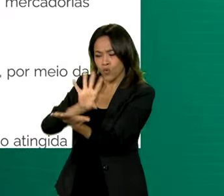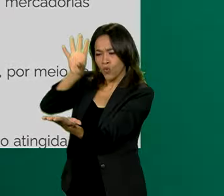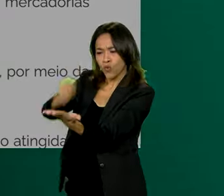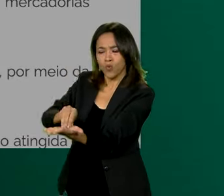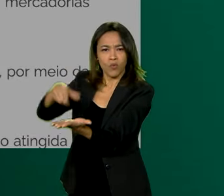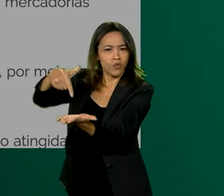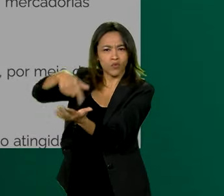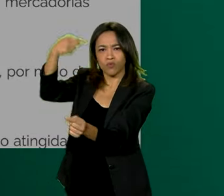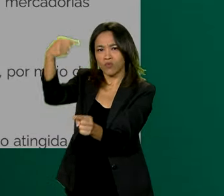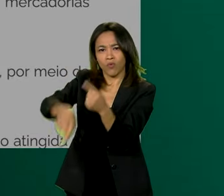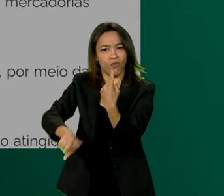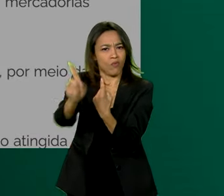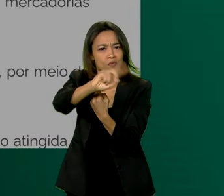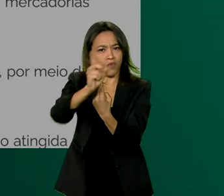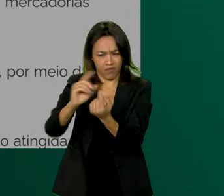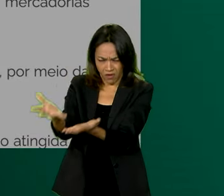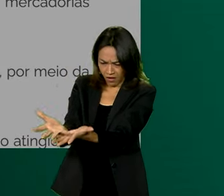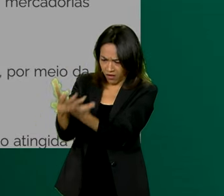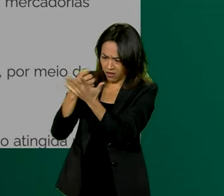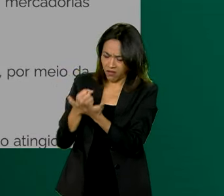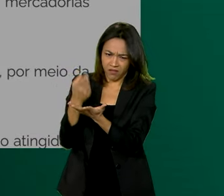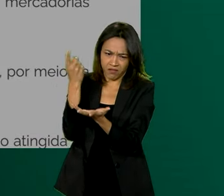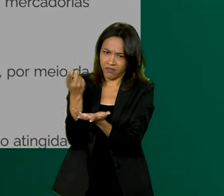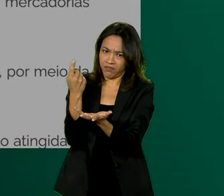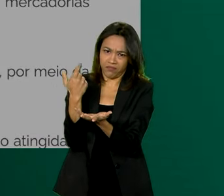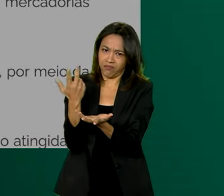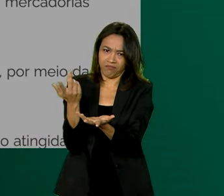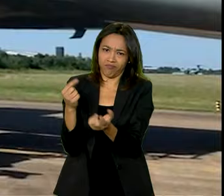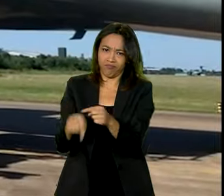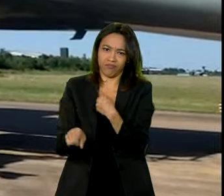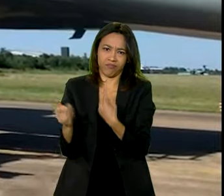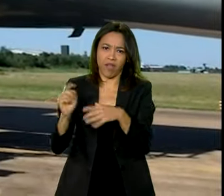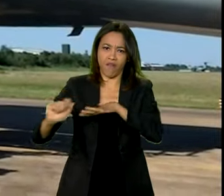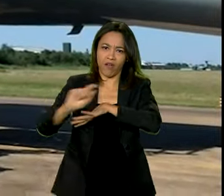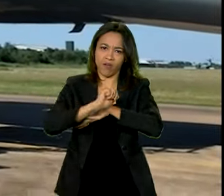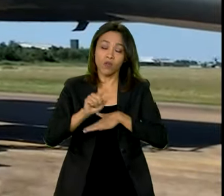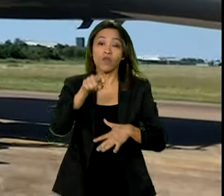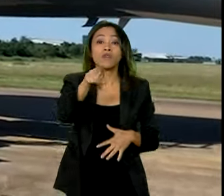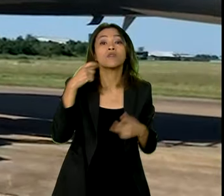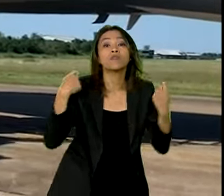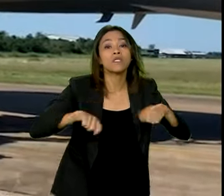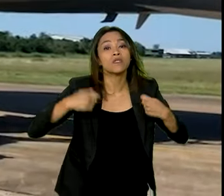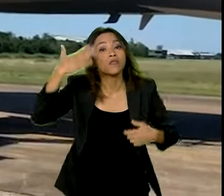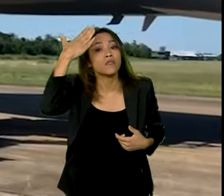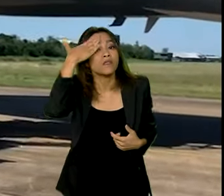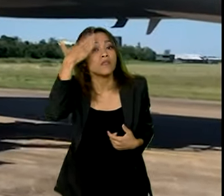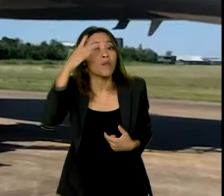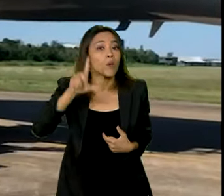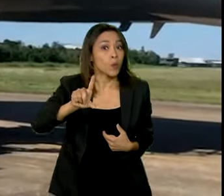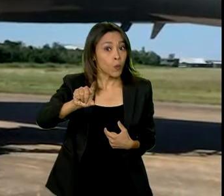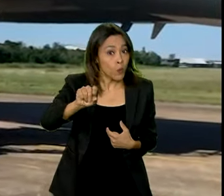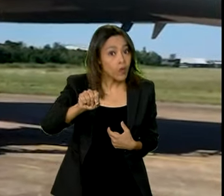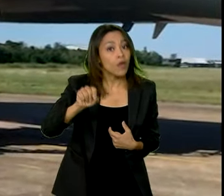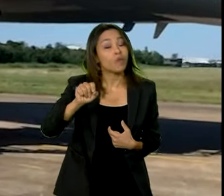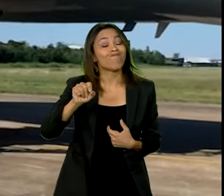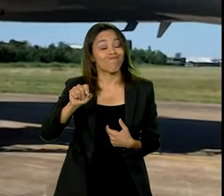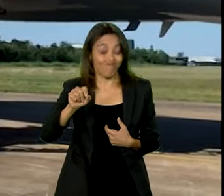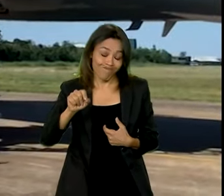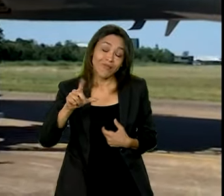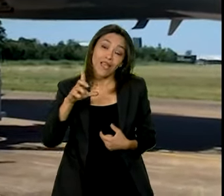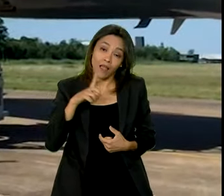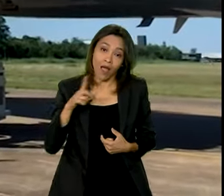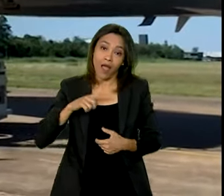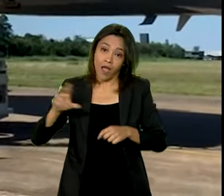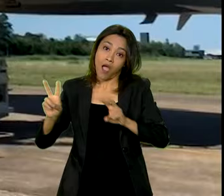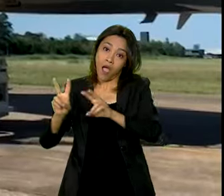absolutamente infundadas e inverídicas tais afirmações. O que você precisa saber é que, na verdade, a